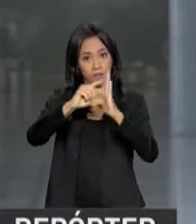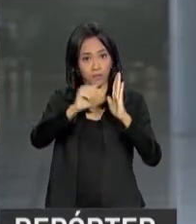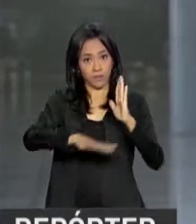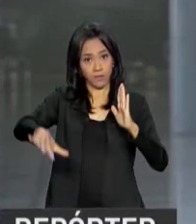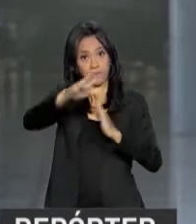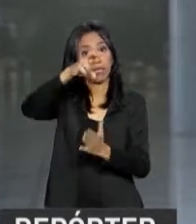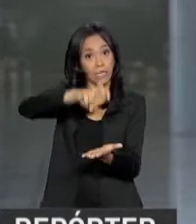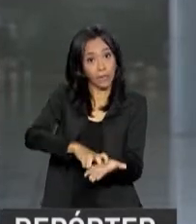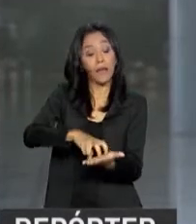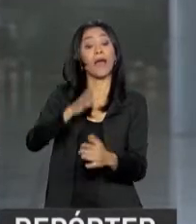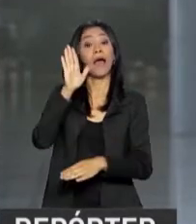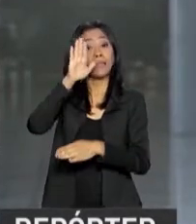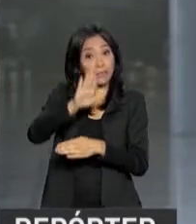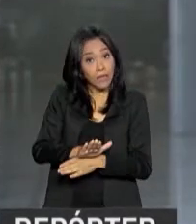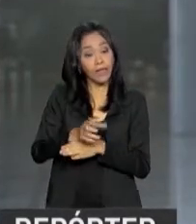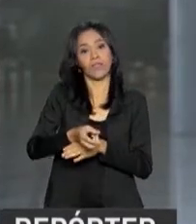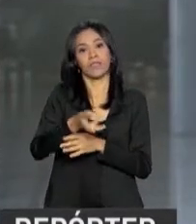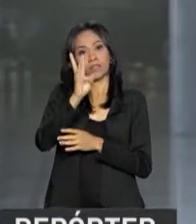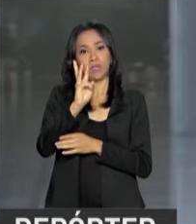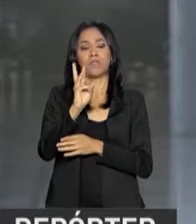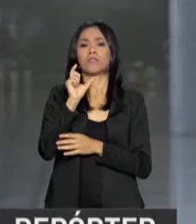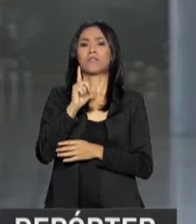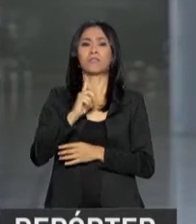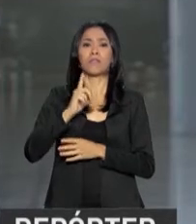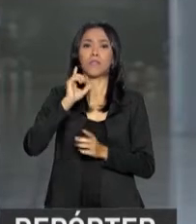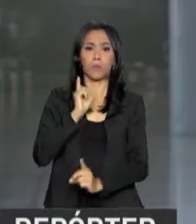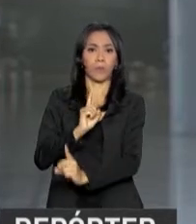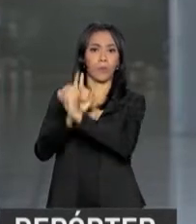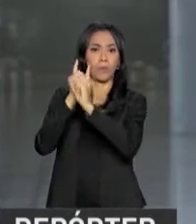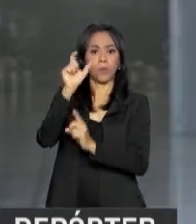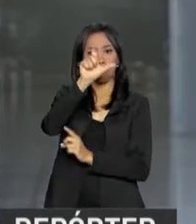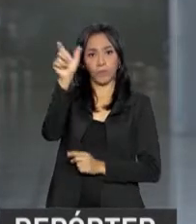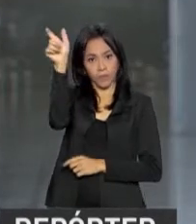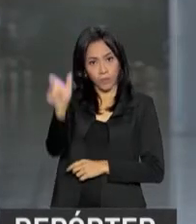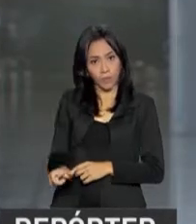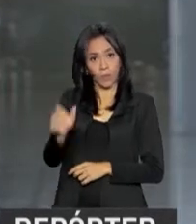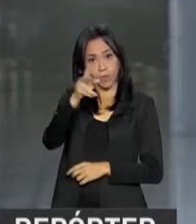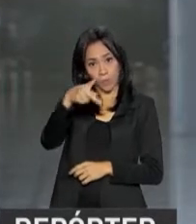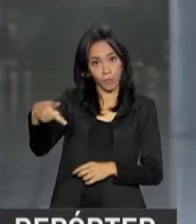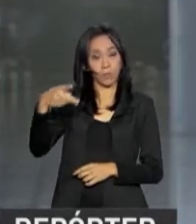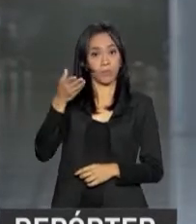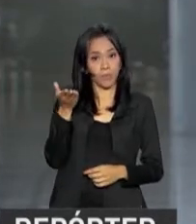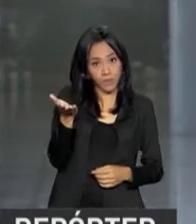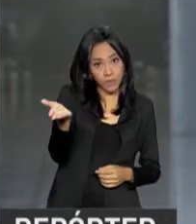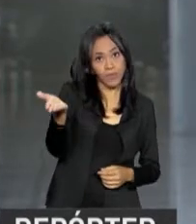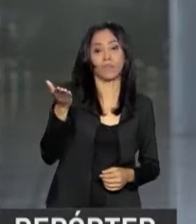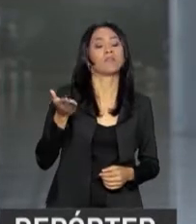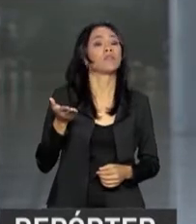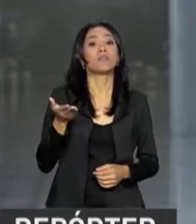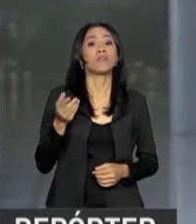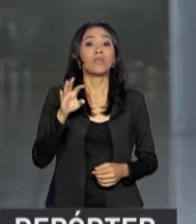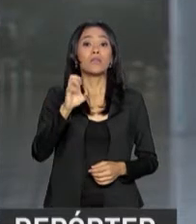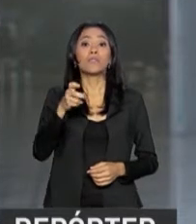parte da tarde às 3 horas ele se encontra com o presidente executivo global da alcoa corporation love hafei